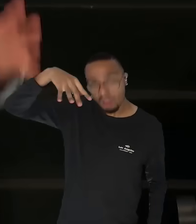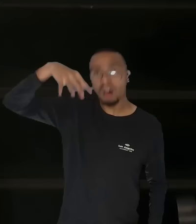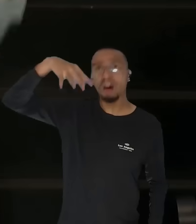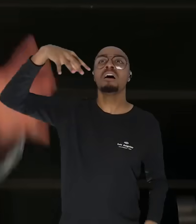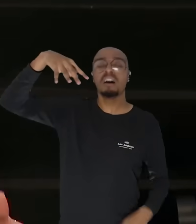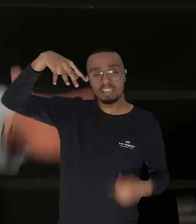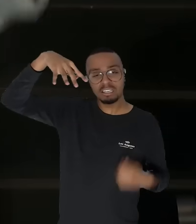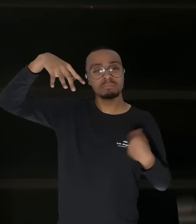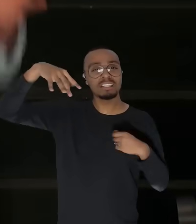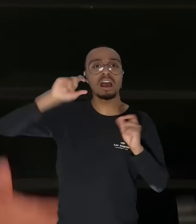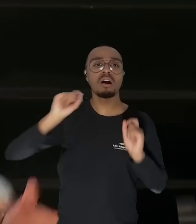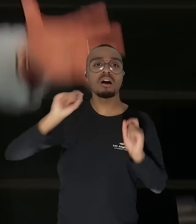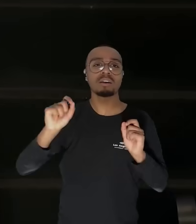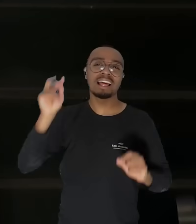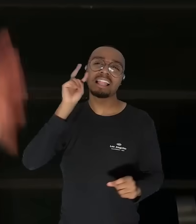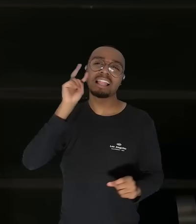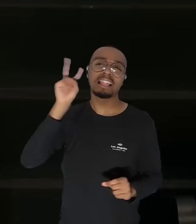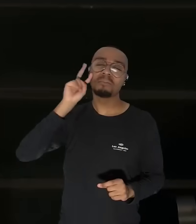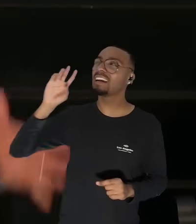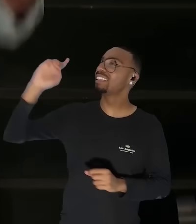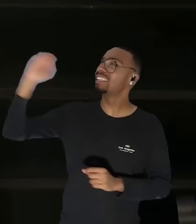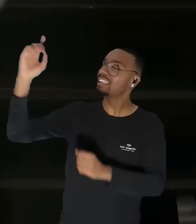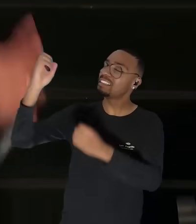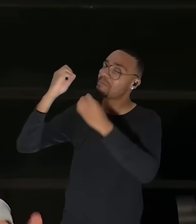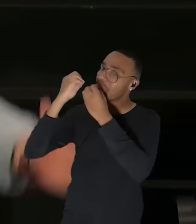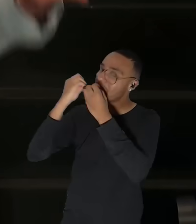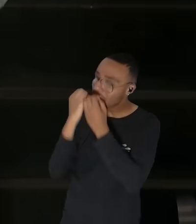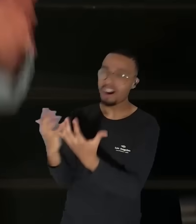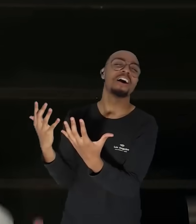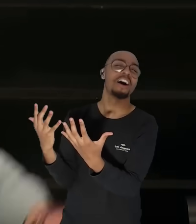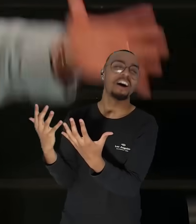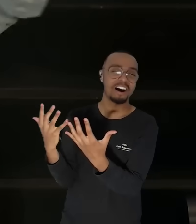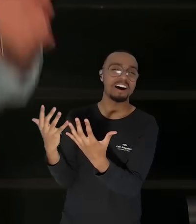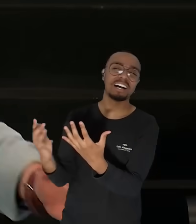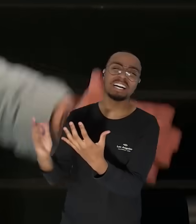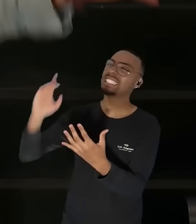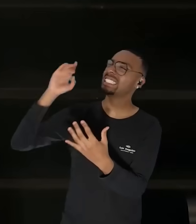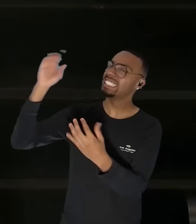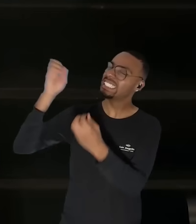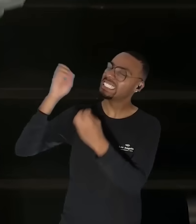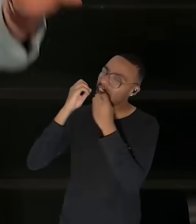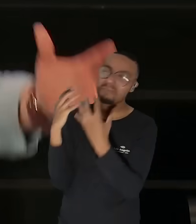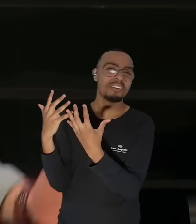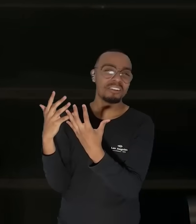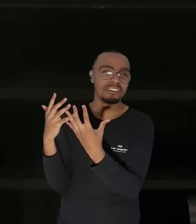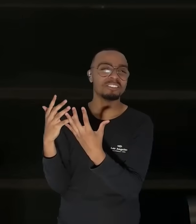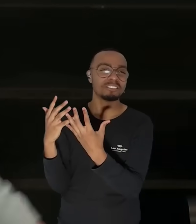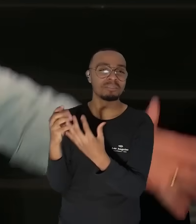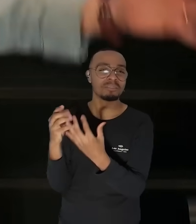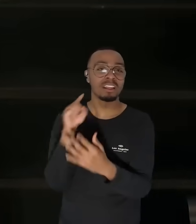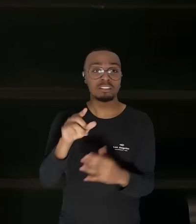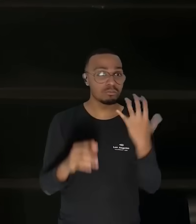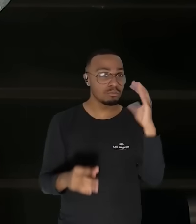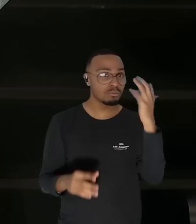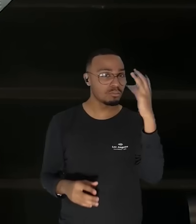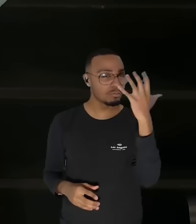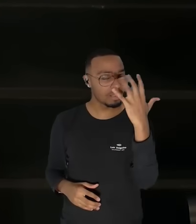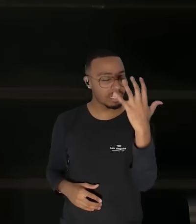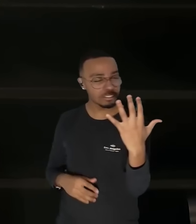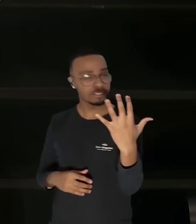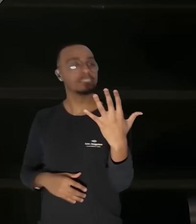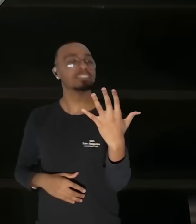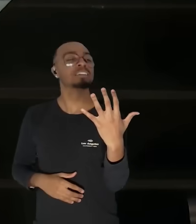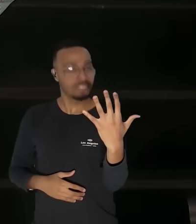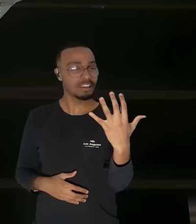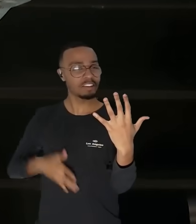escuridão? Deus é bom! Deus é bom. Você vai para frente do espelho, você vai repetir isso